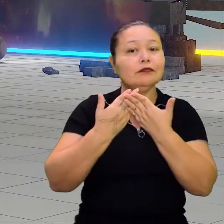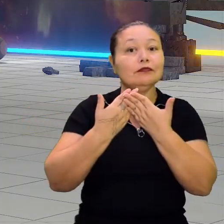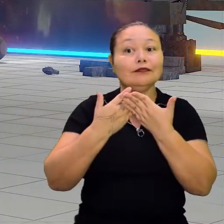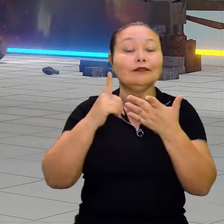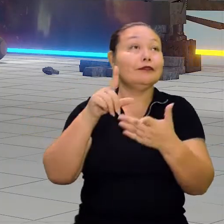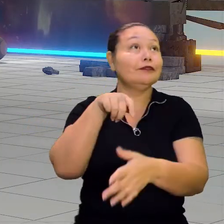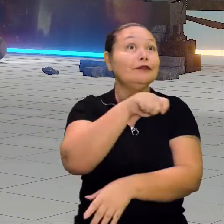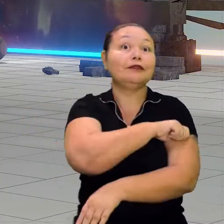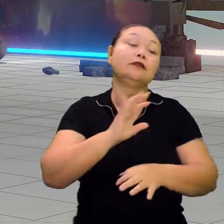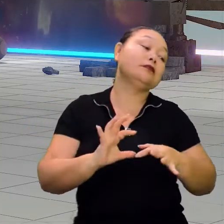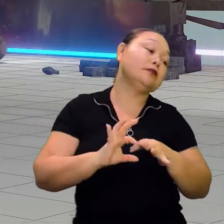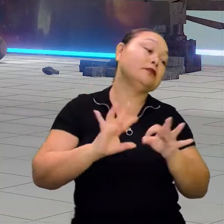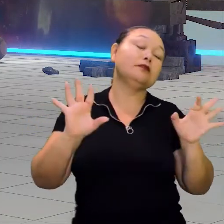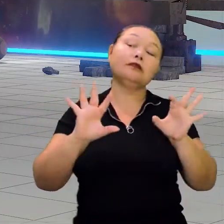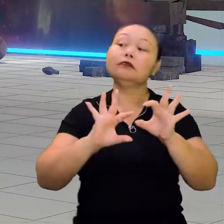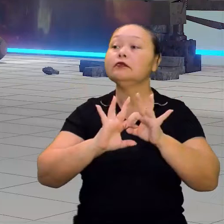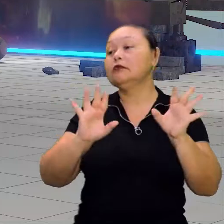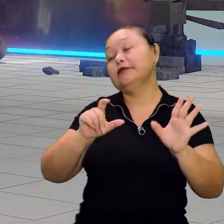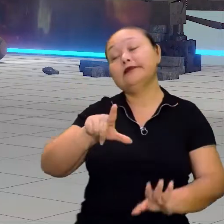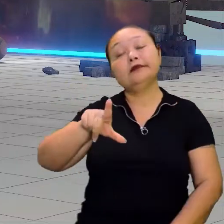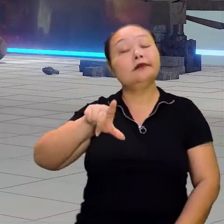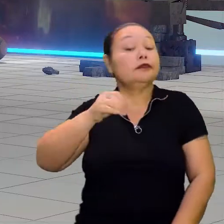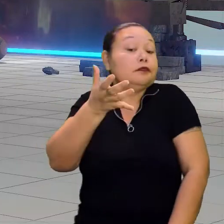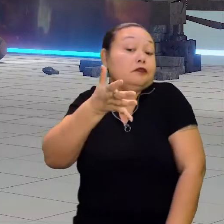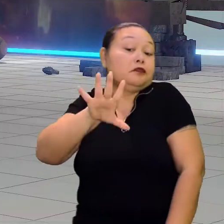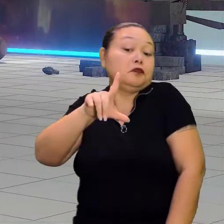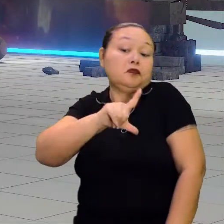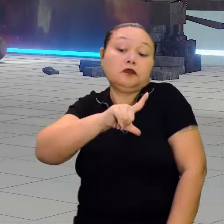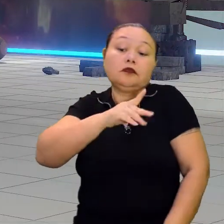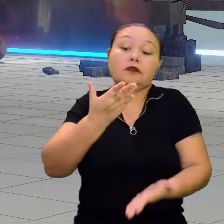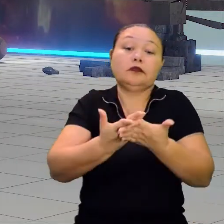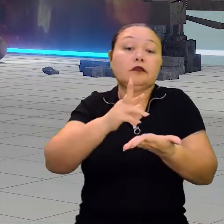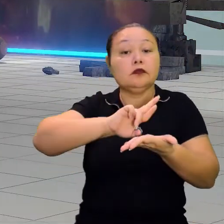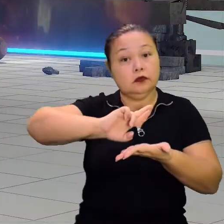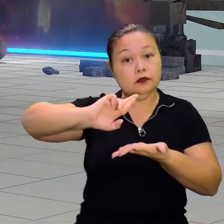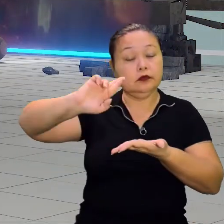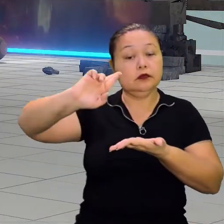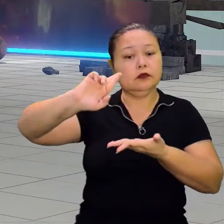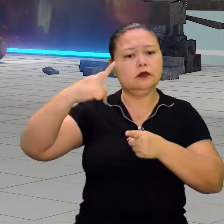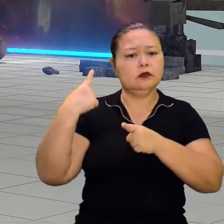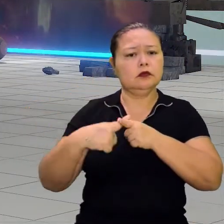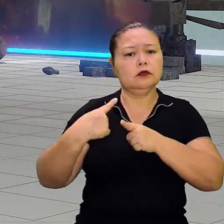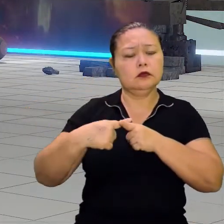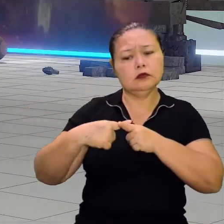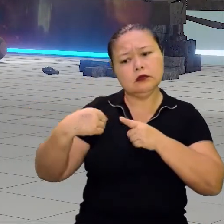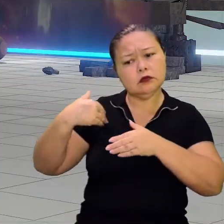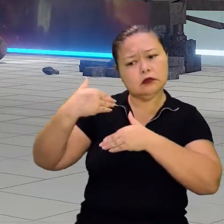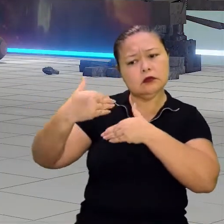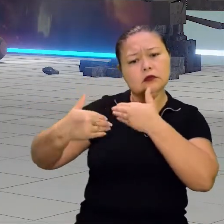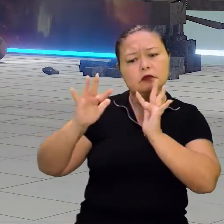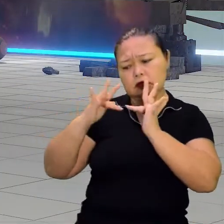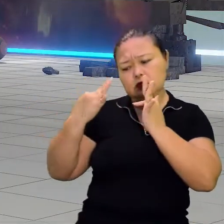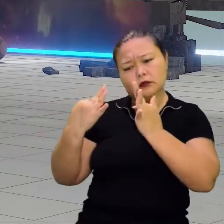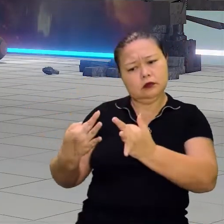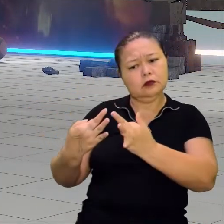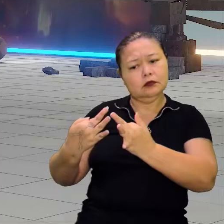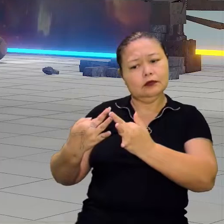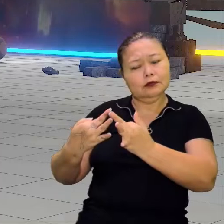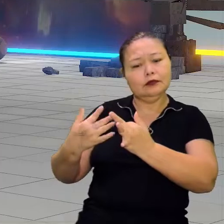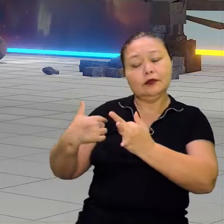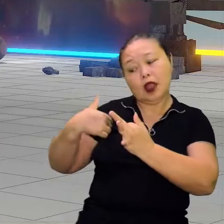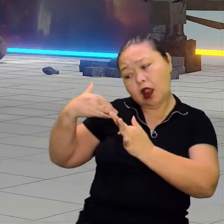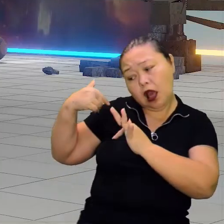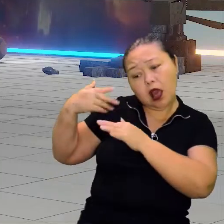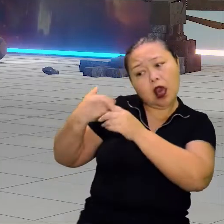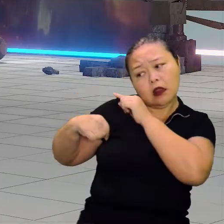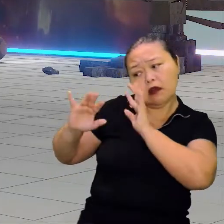muito à vontade, se querem ou não terem aula de religião. Porque isso é um princípio familiar que vem do seio da